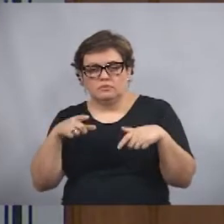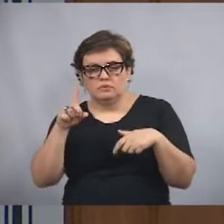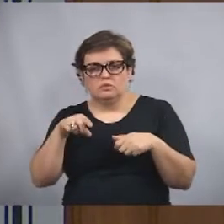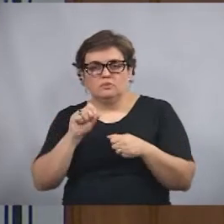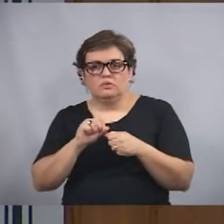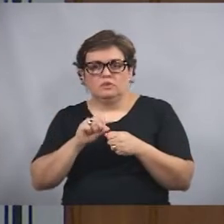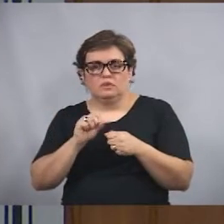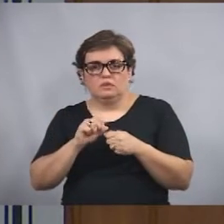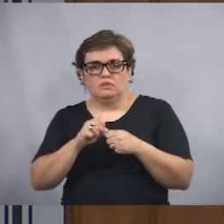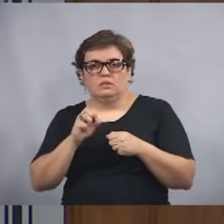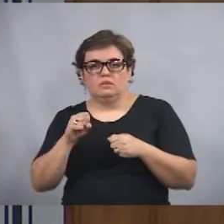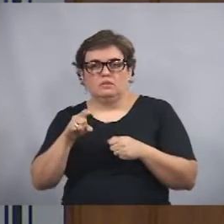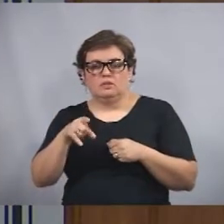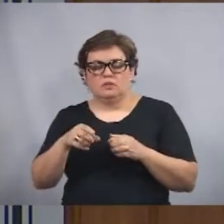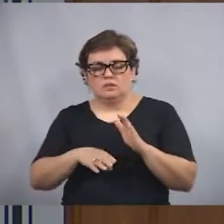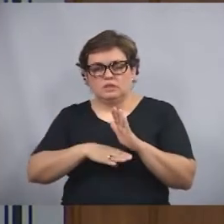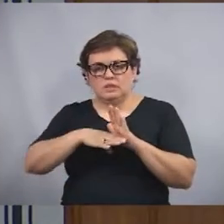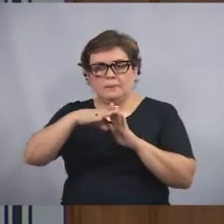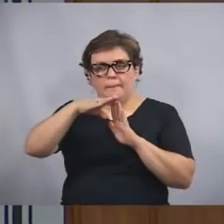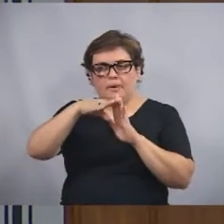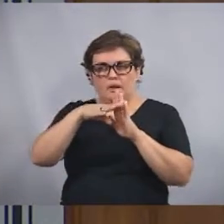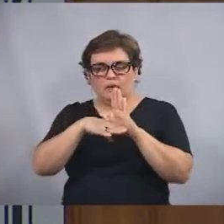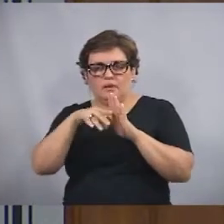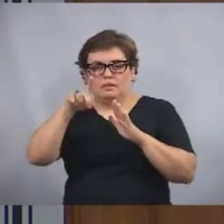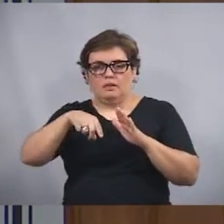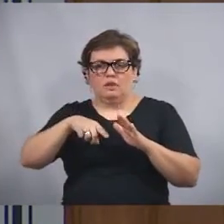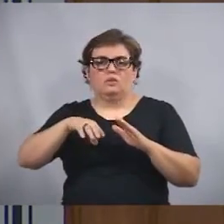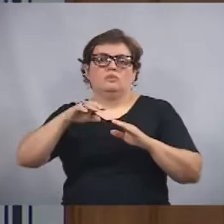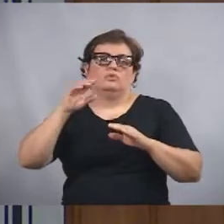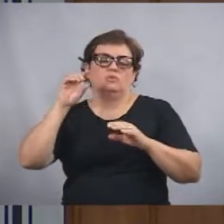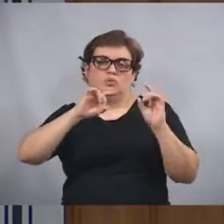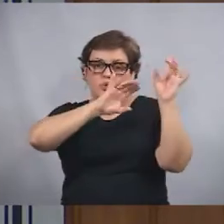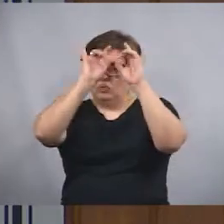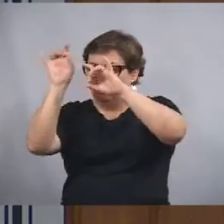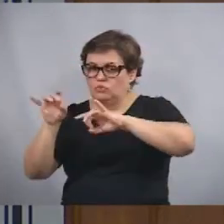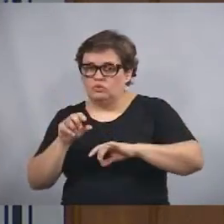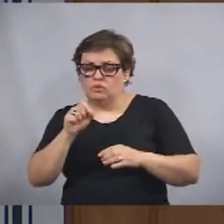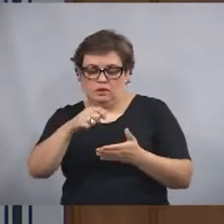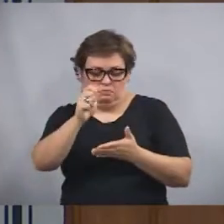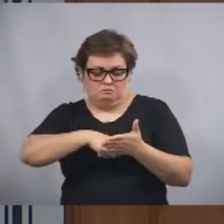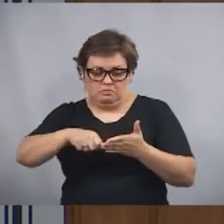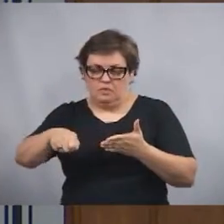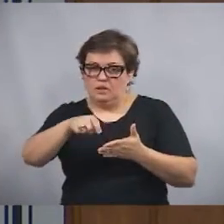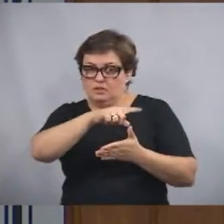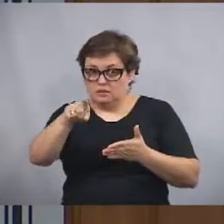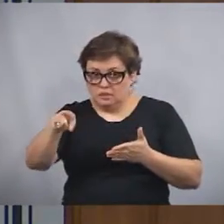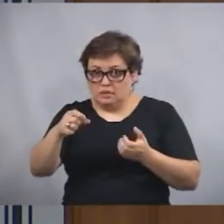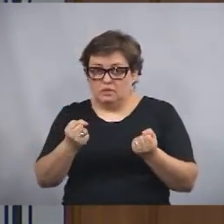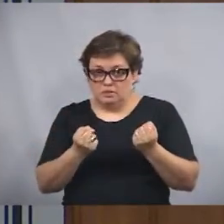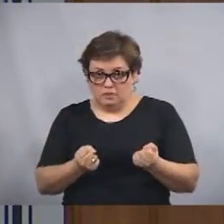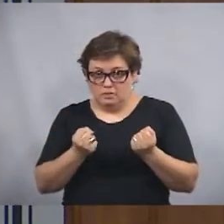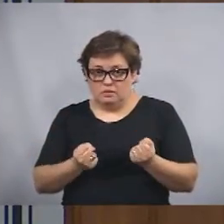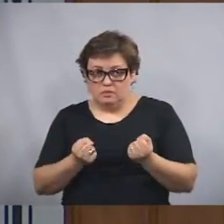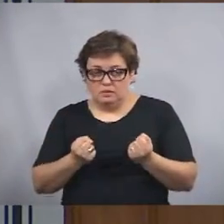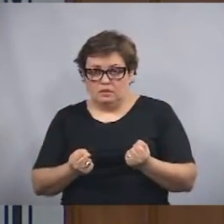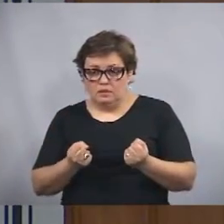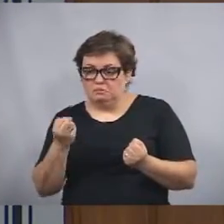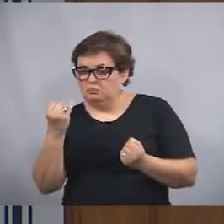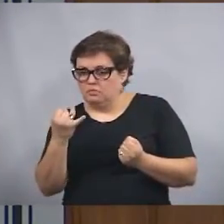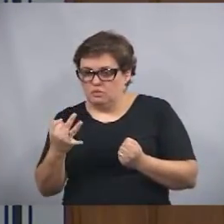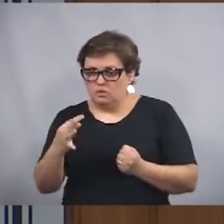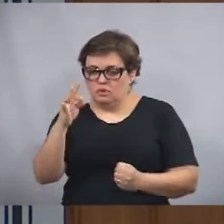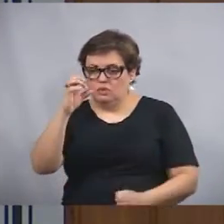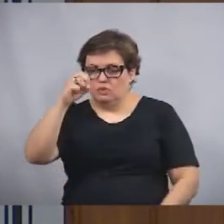isso é feito se essa medição é diária quem é que assina a medição foram tantas